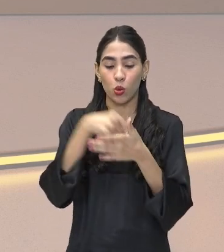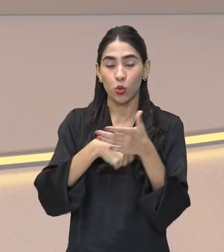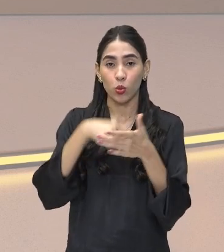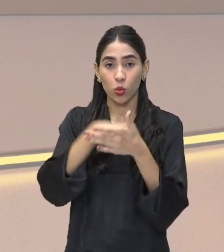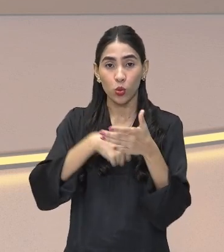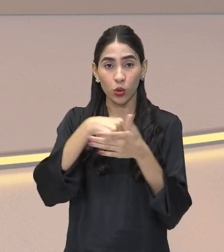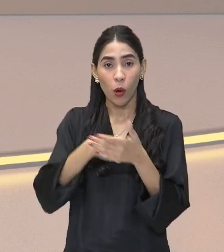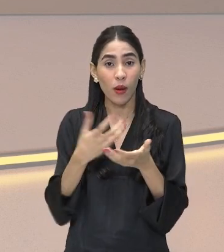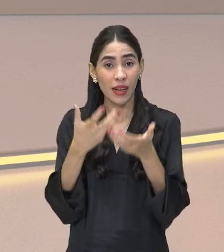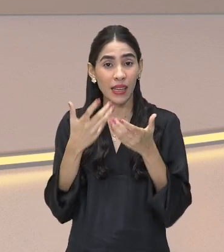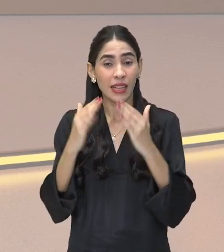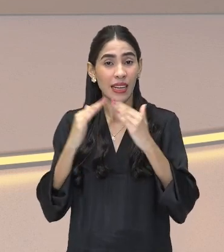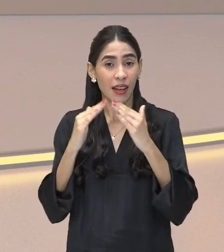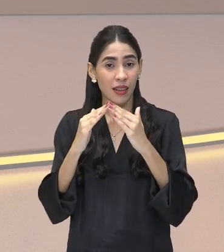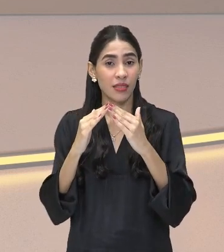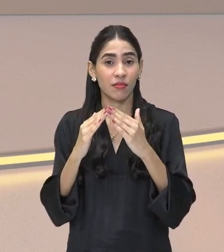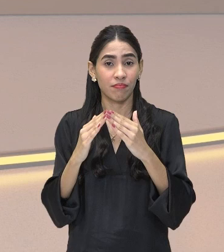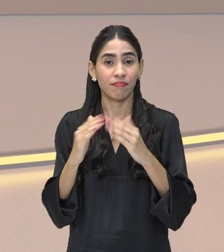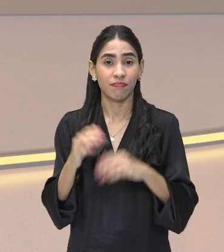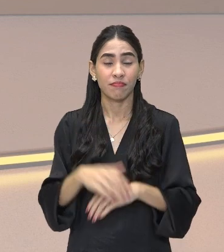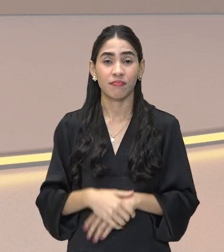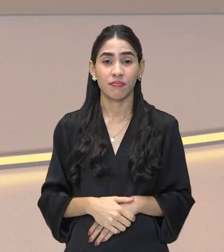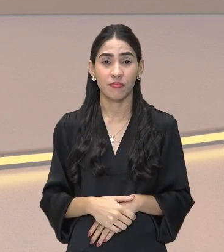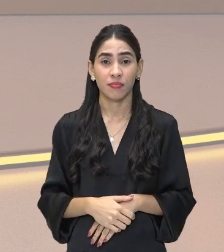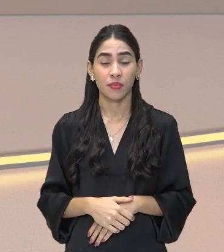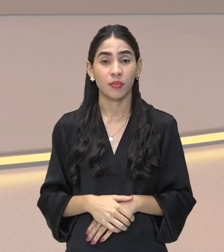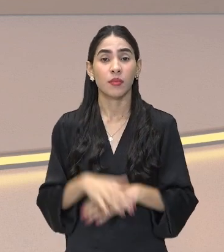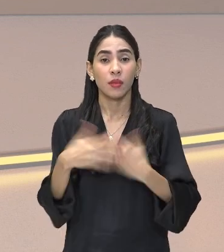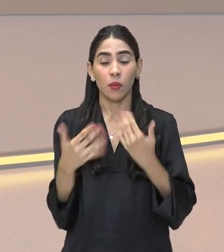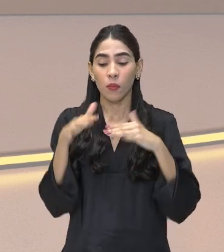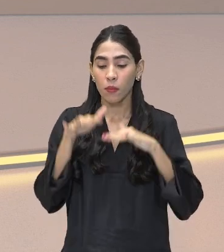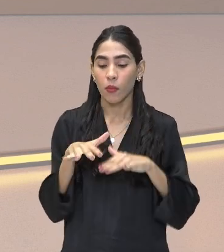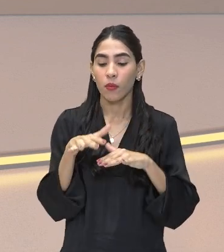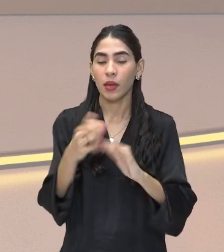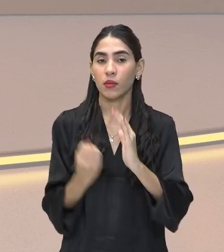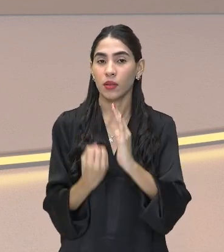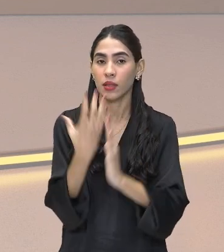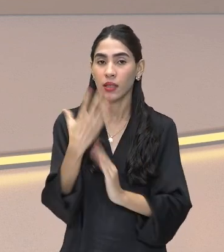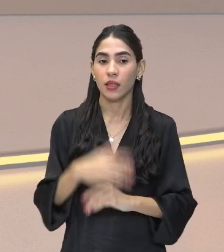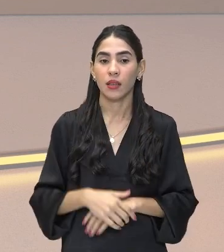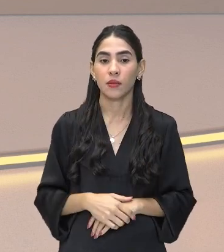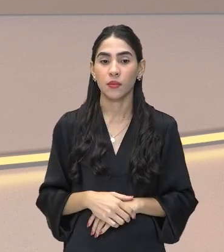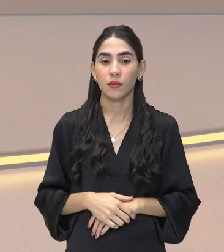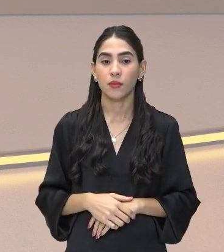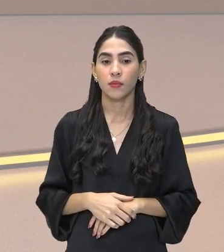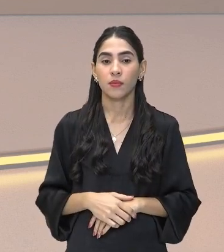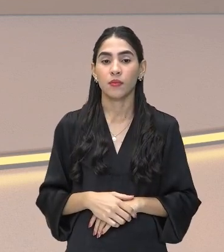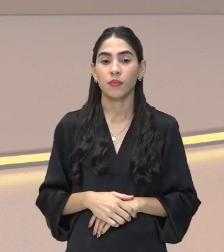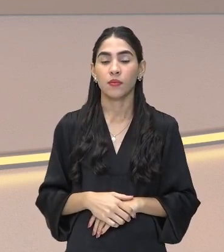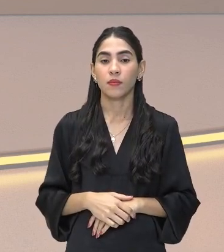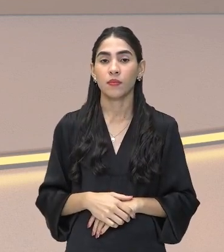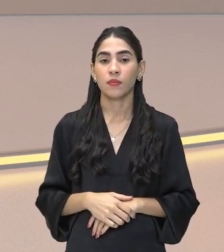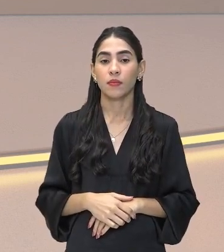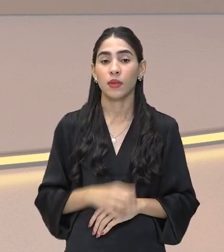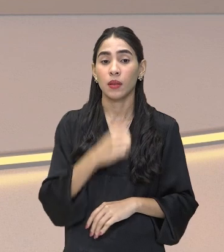né? Lutam por moradia. Esse movimento ele foi fundado, aí, a sua fundação data de